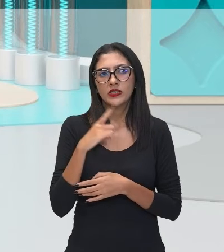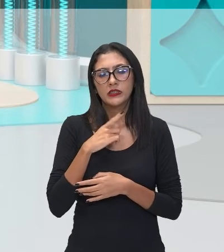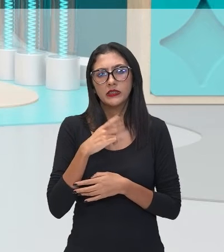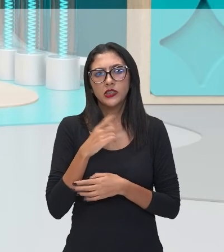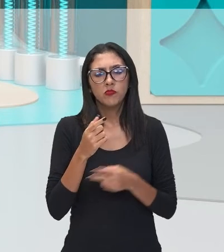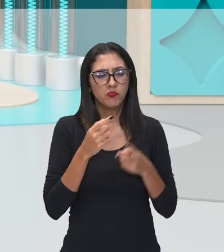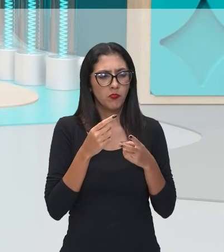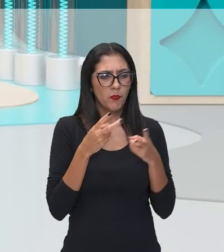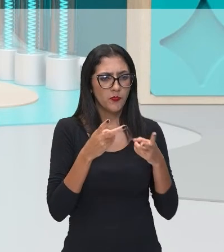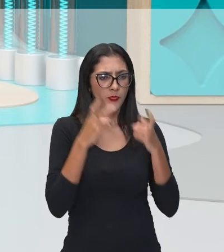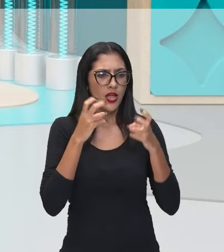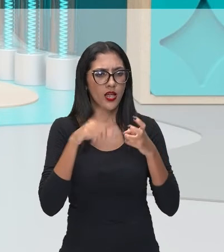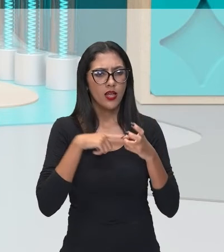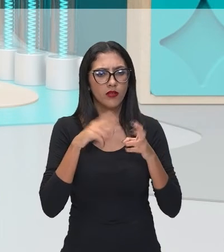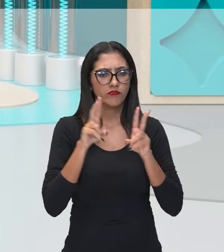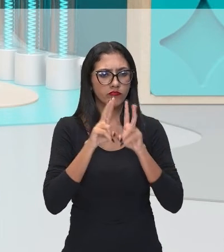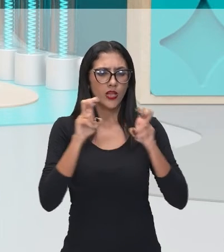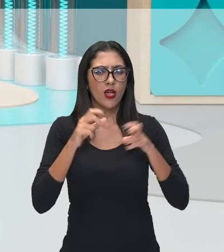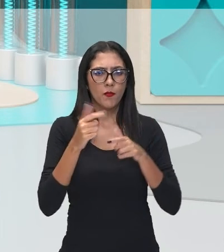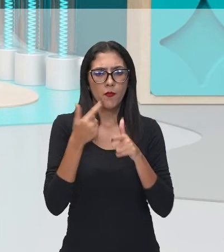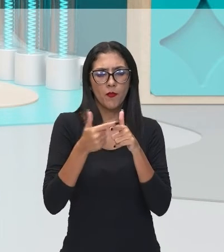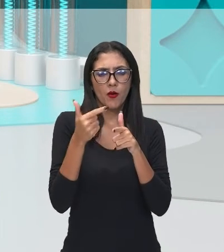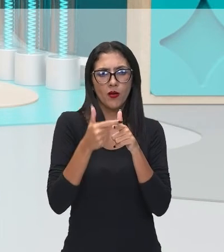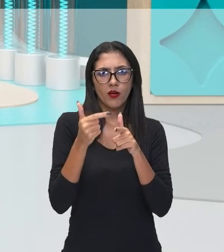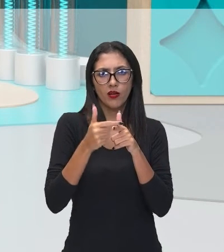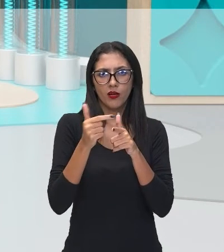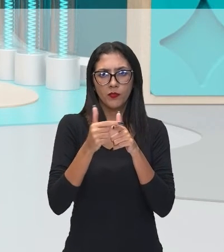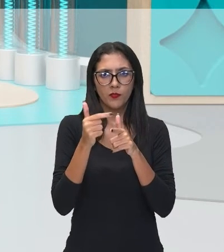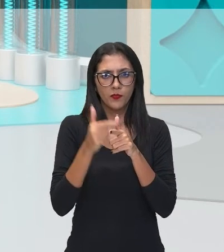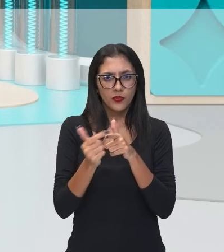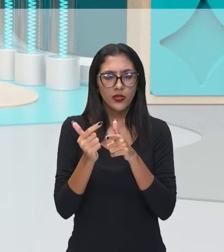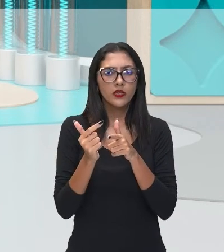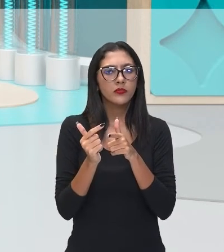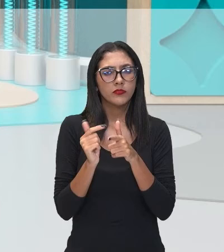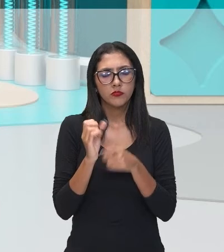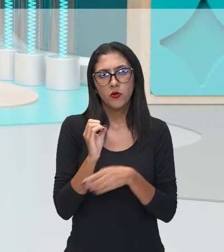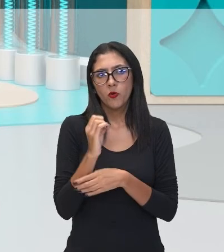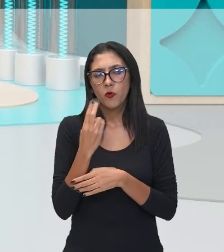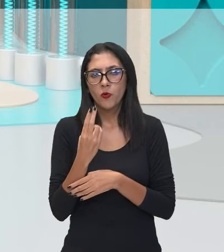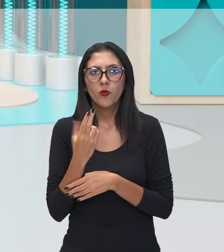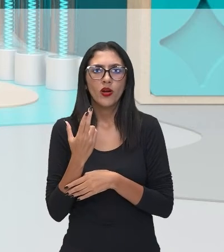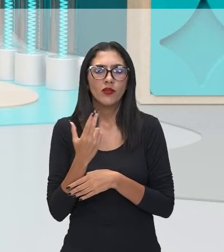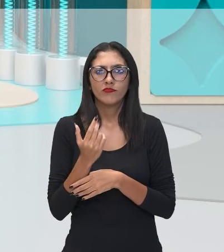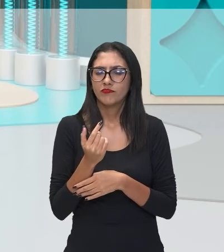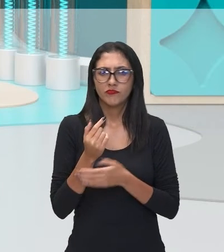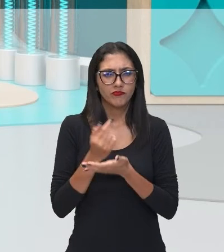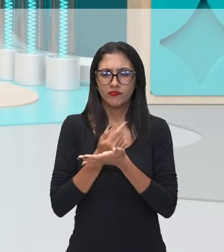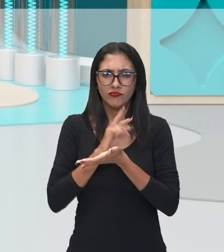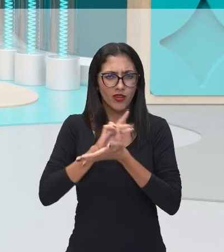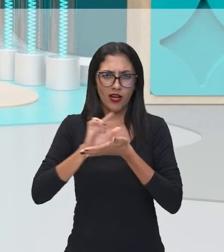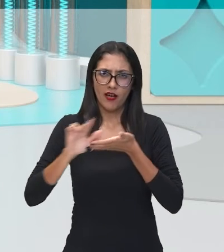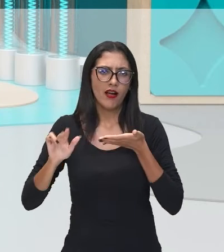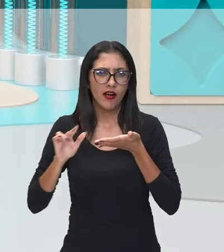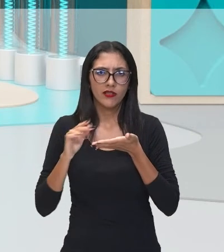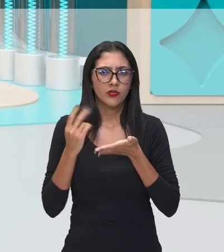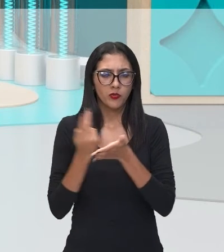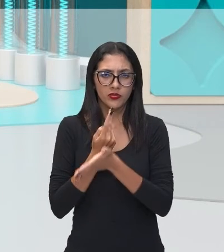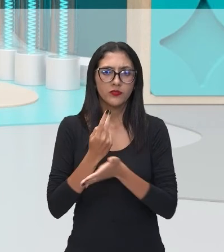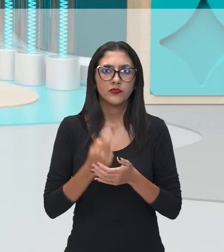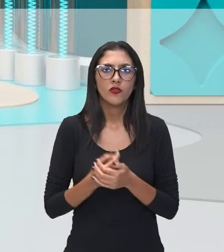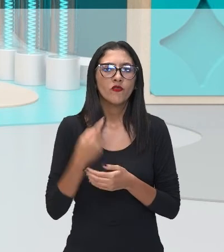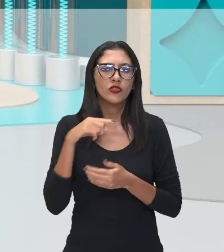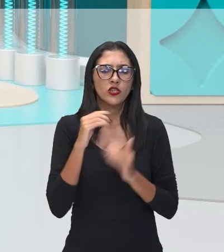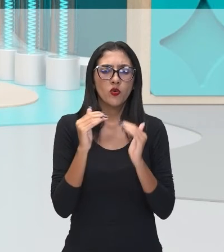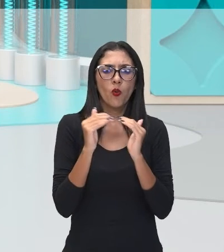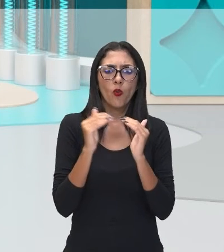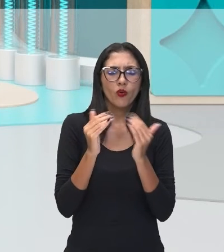uma temática problema, ou diante de uma questão problemática, você concorda parcialmente